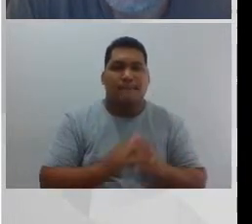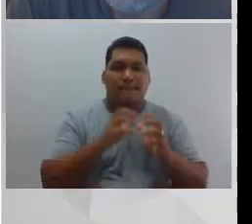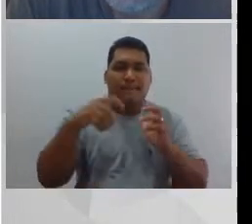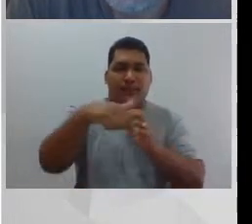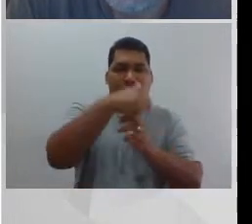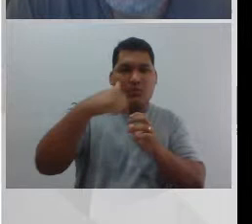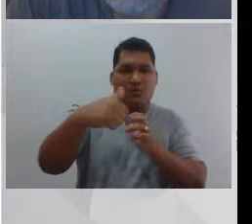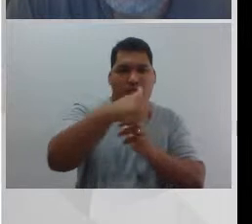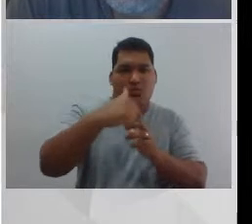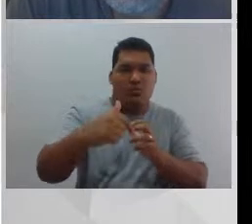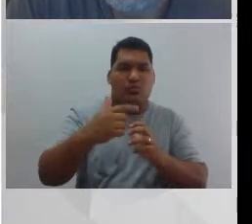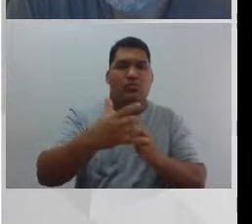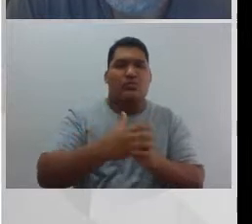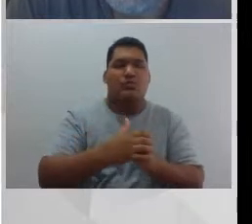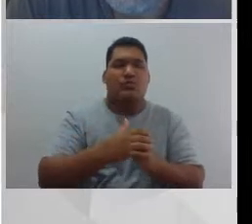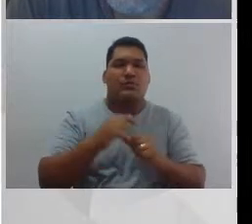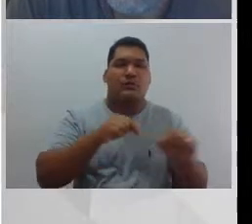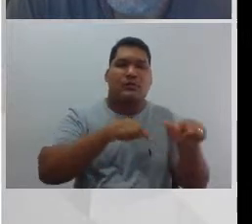que parecia